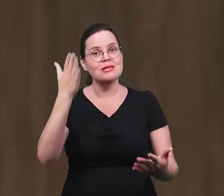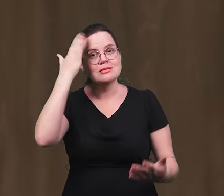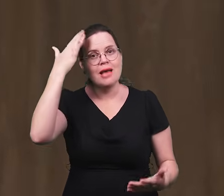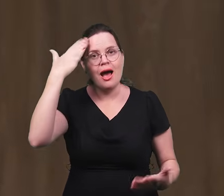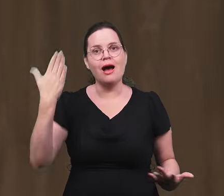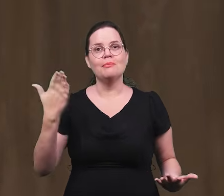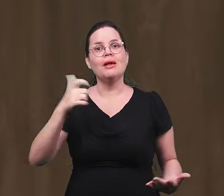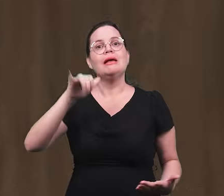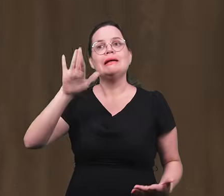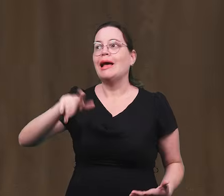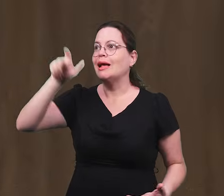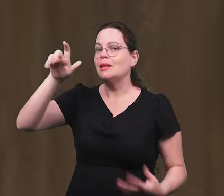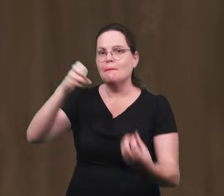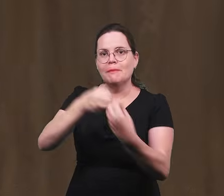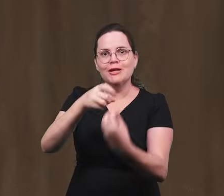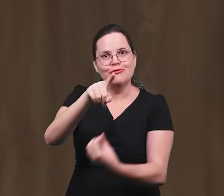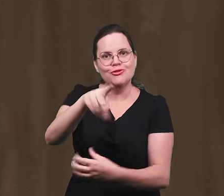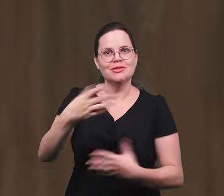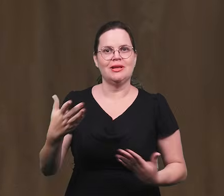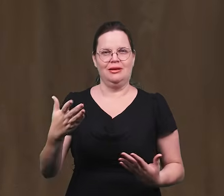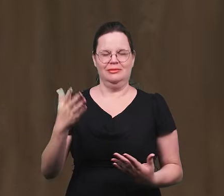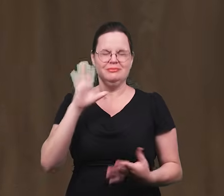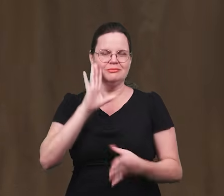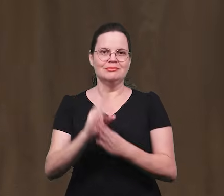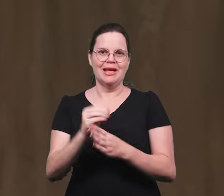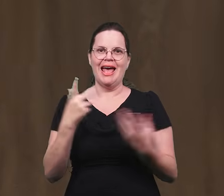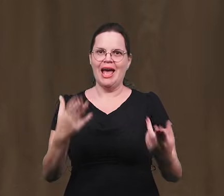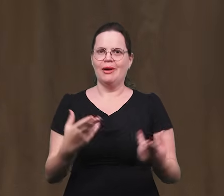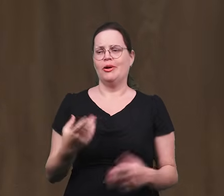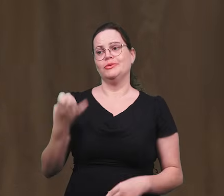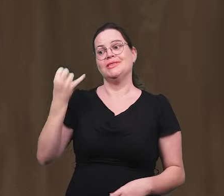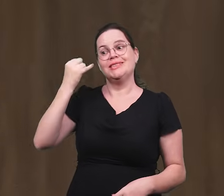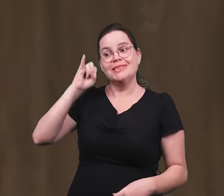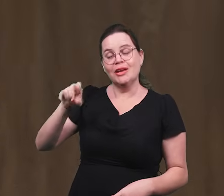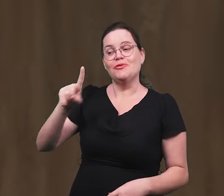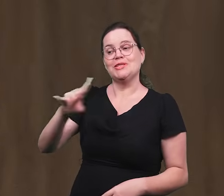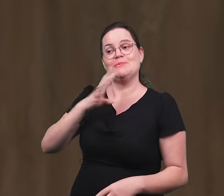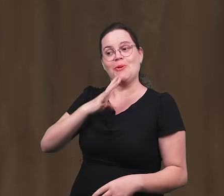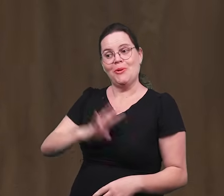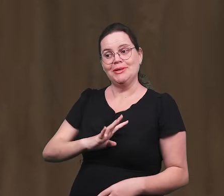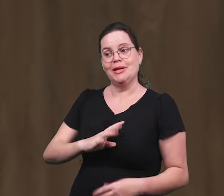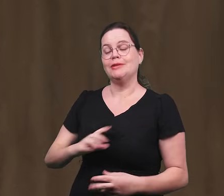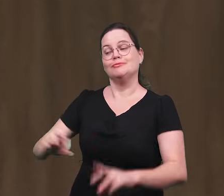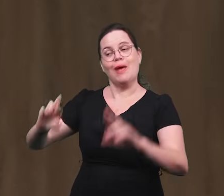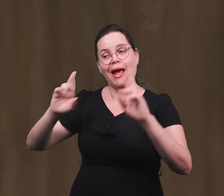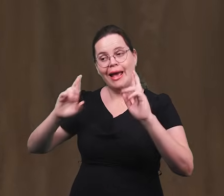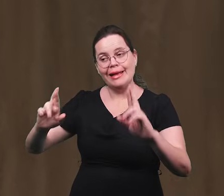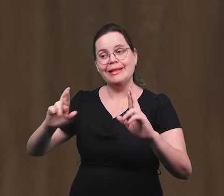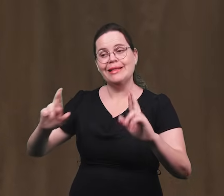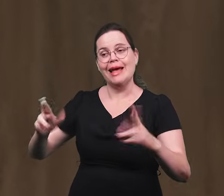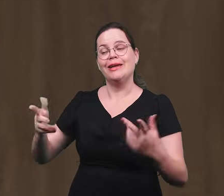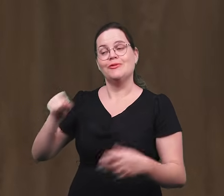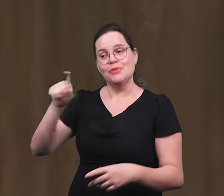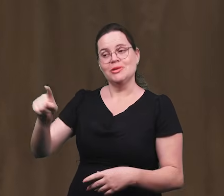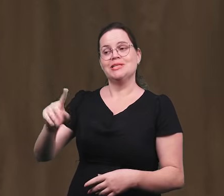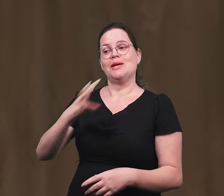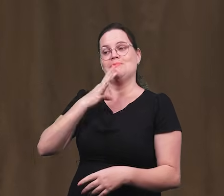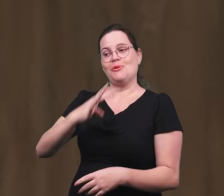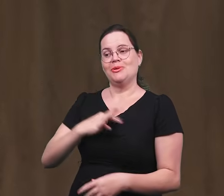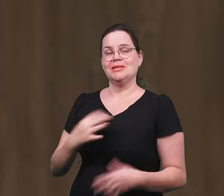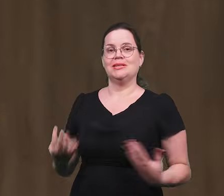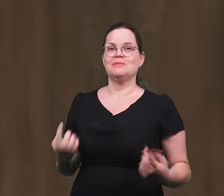estávamos comentando antes, né, na nossa reunião para preparar o programa, e nós tínhamos falado sobre isso. Ela